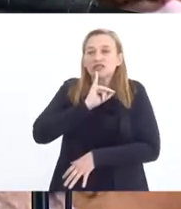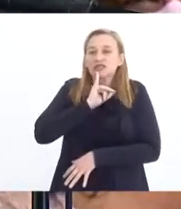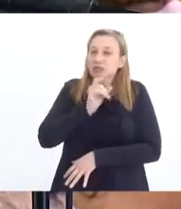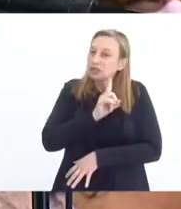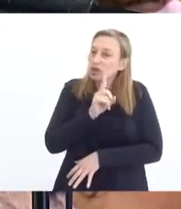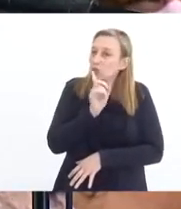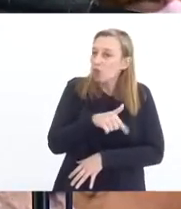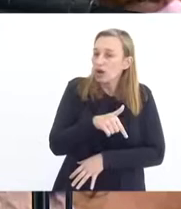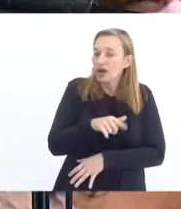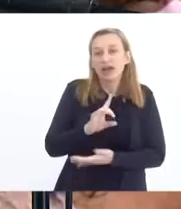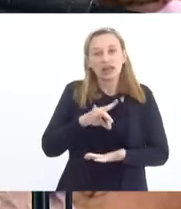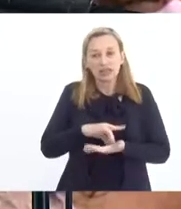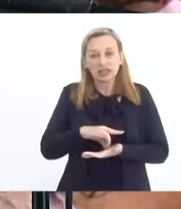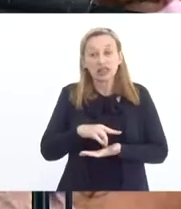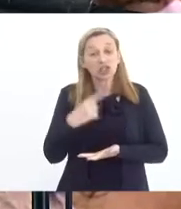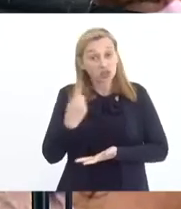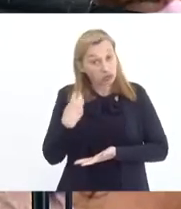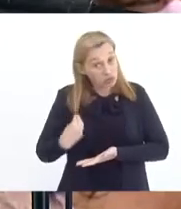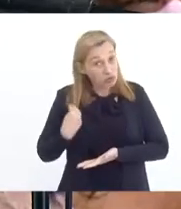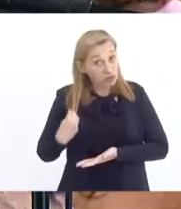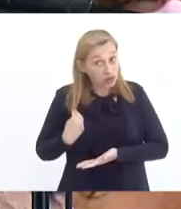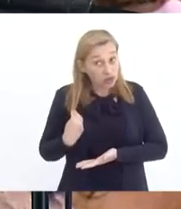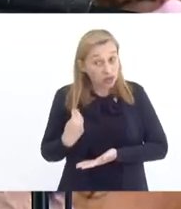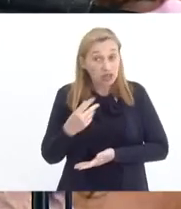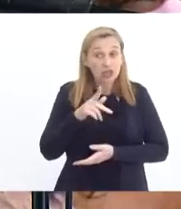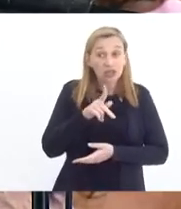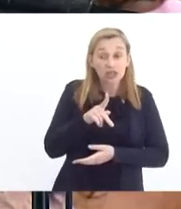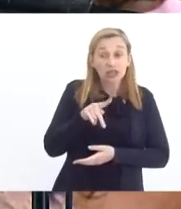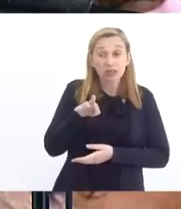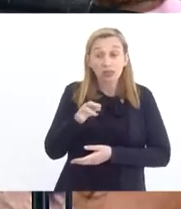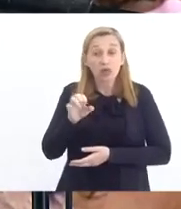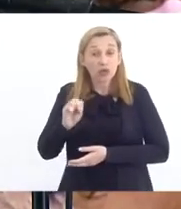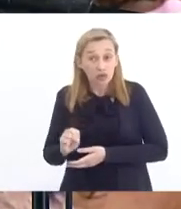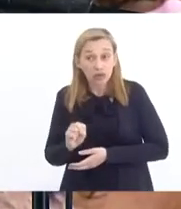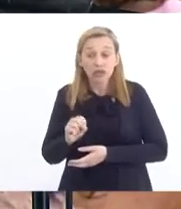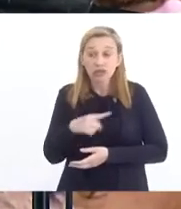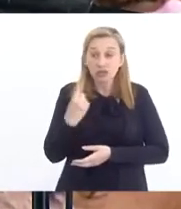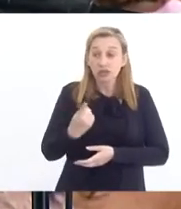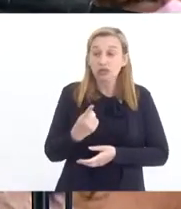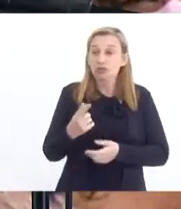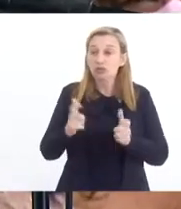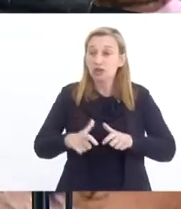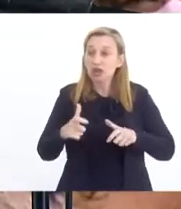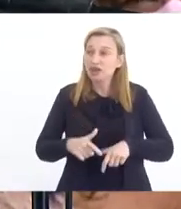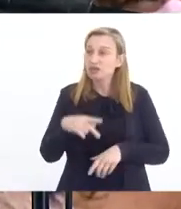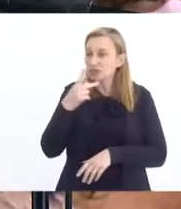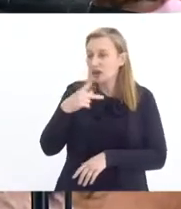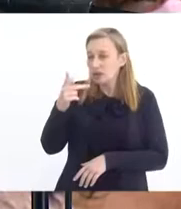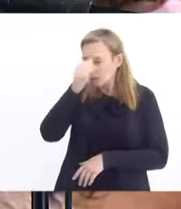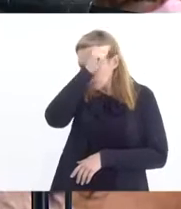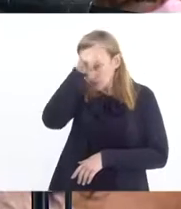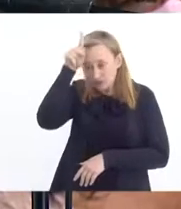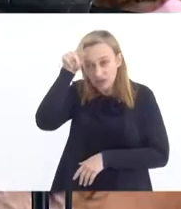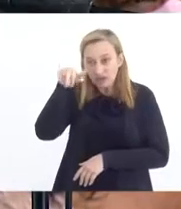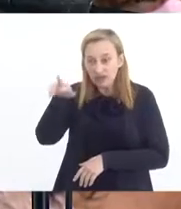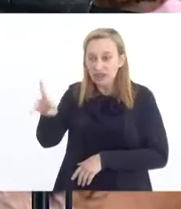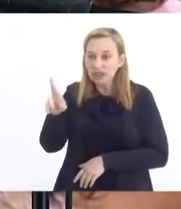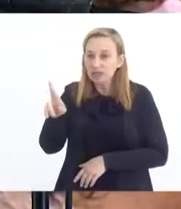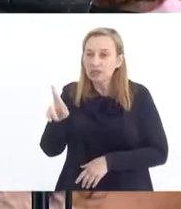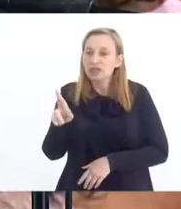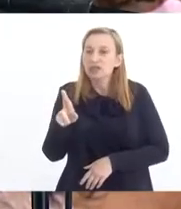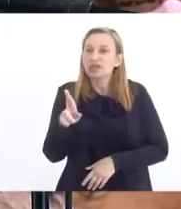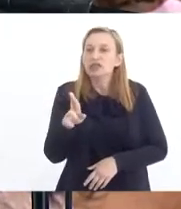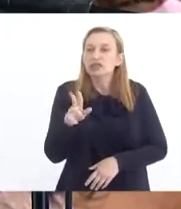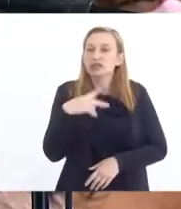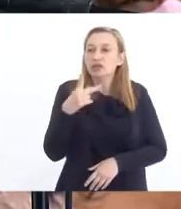é a realidade que nós vivemos nesse pós-royalty da nossa região, onde bem citou o prefeito Vladimir, que